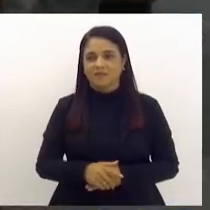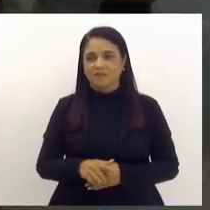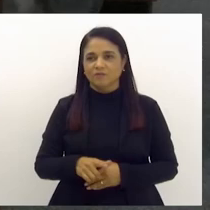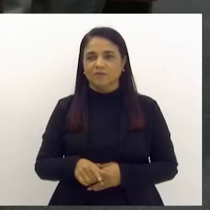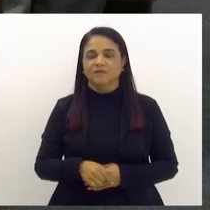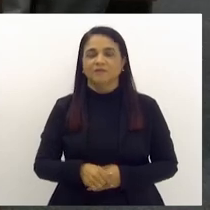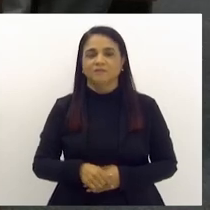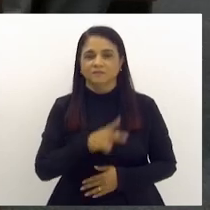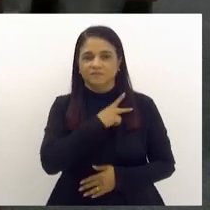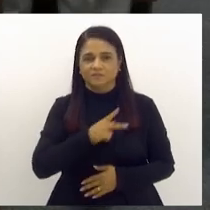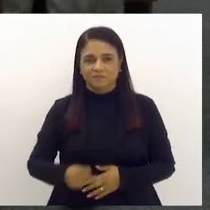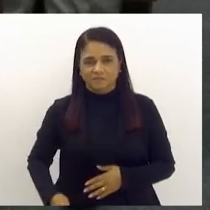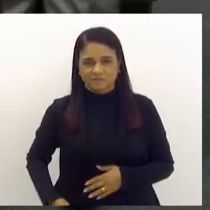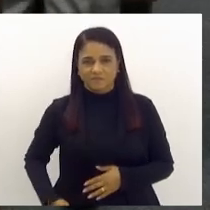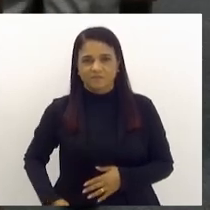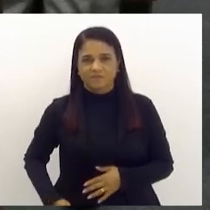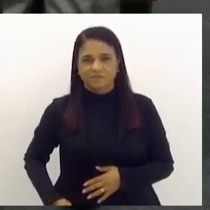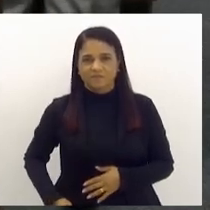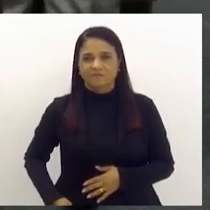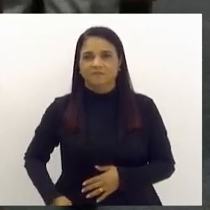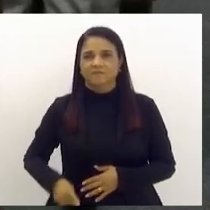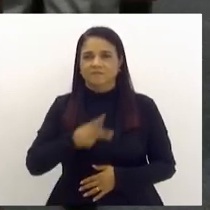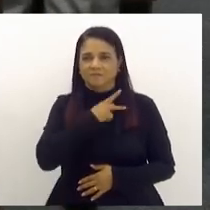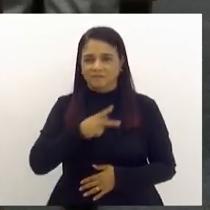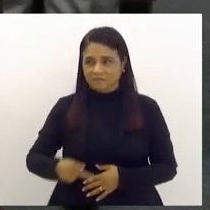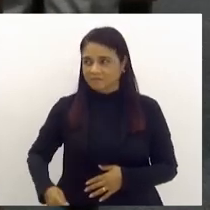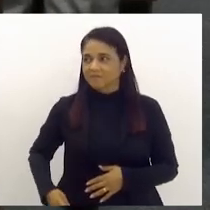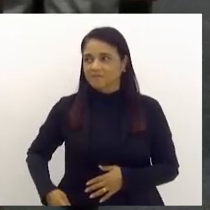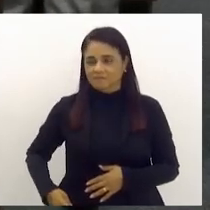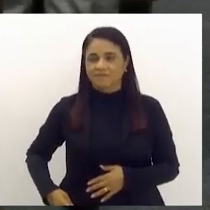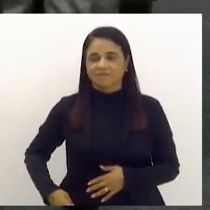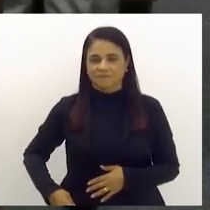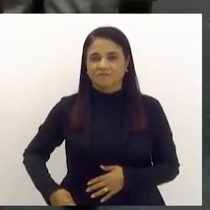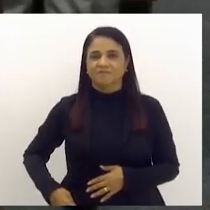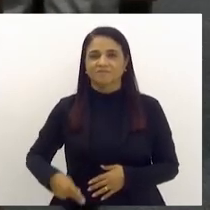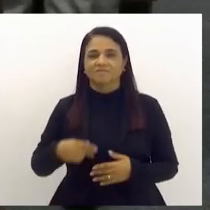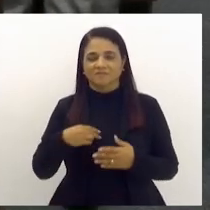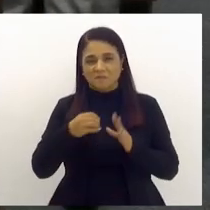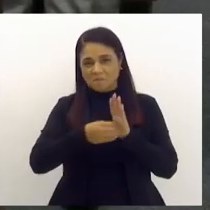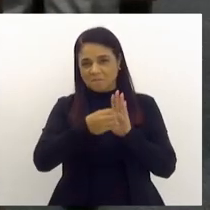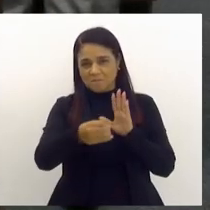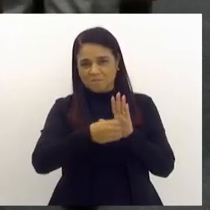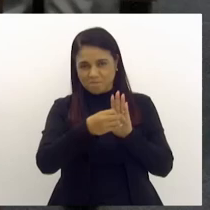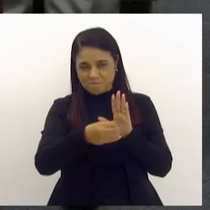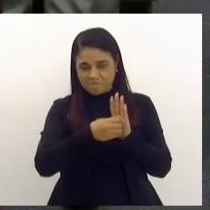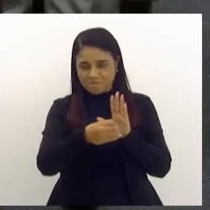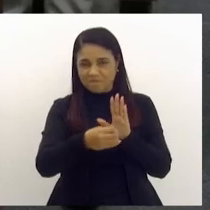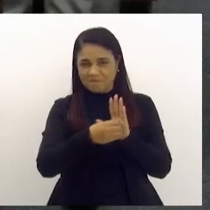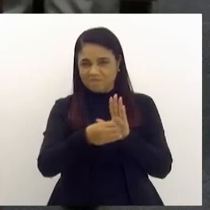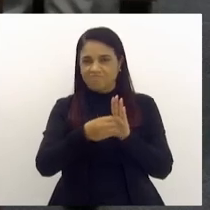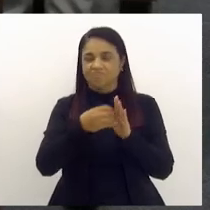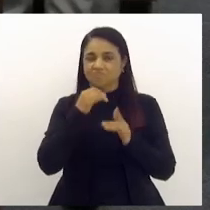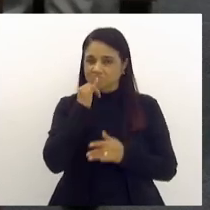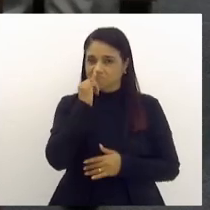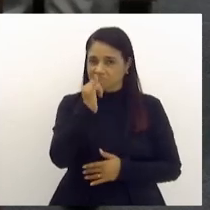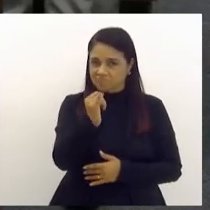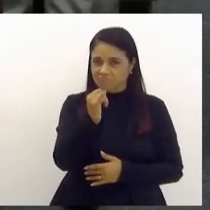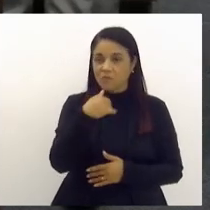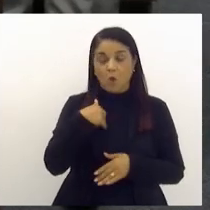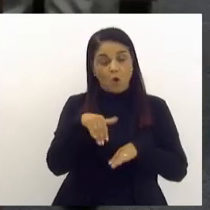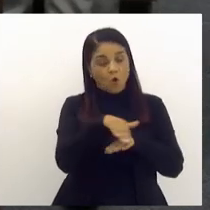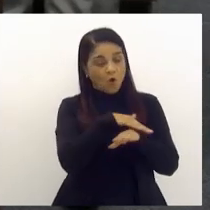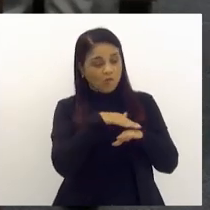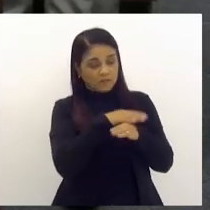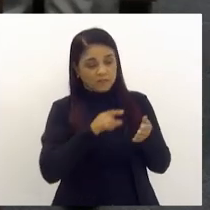Presidente, essa é uma das isenções que vale a pena vir aqui dar parecer e vale a pena declarar. Conversava, inclusive,